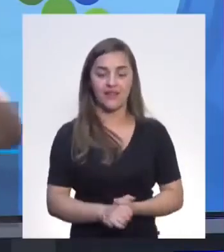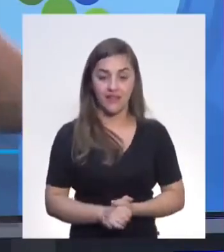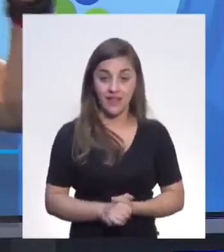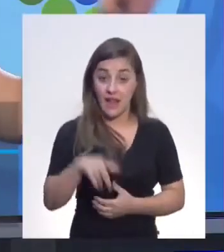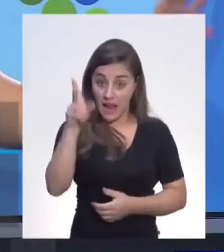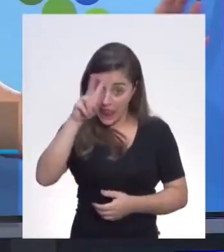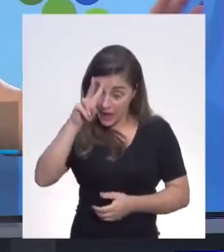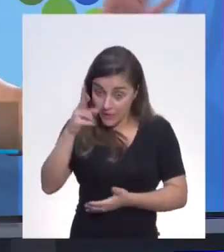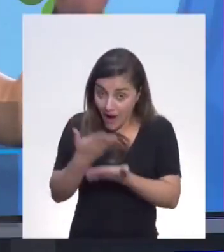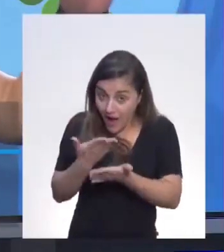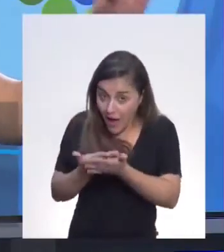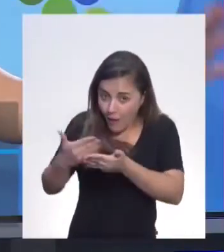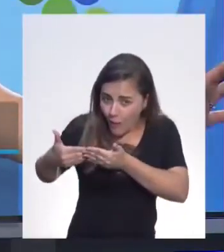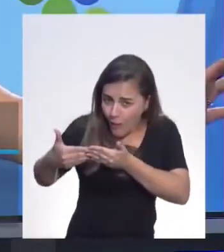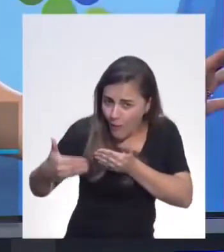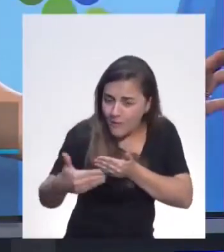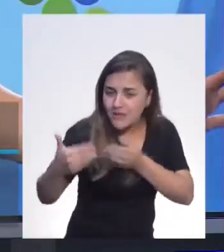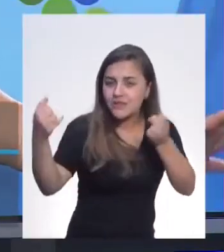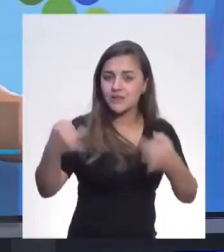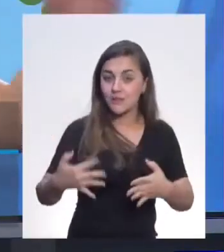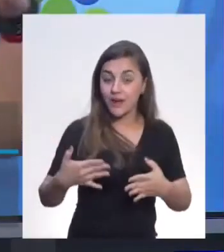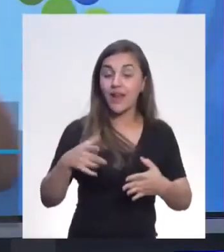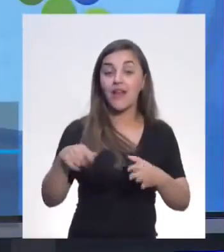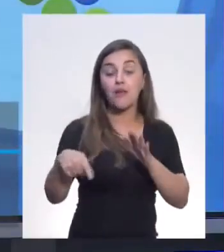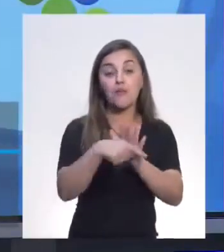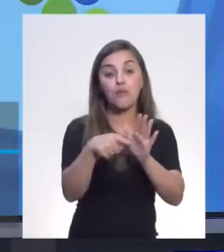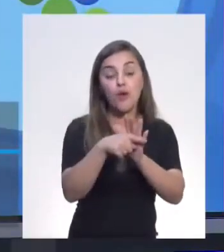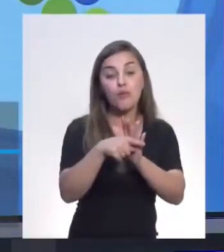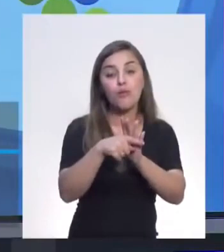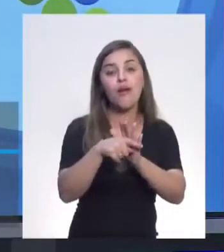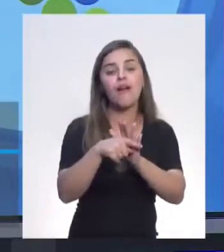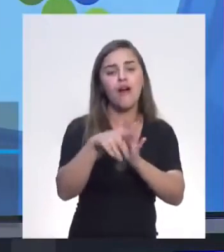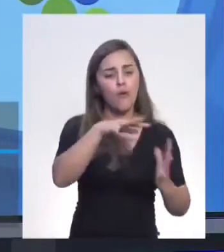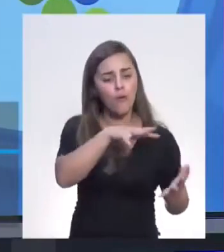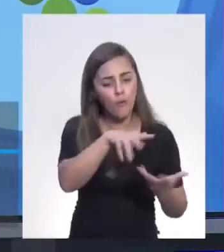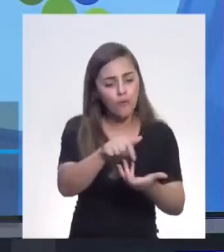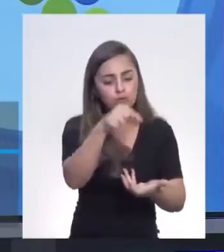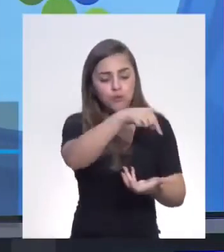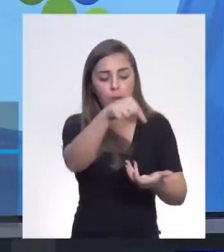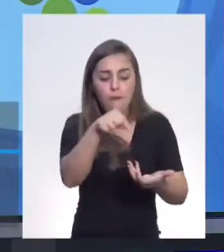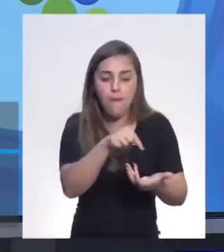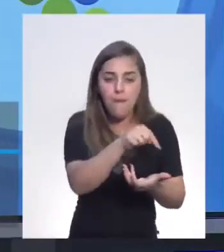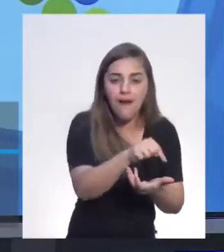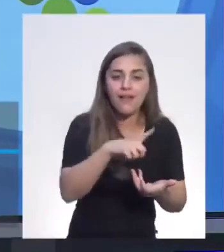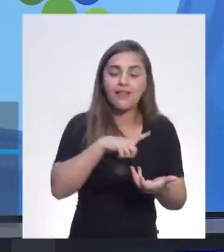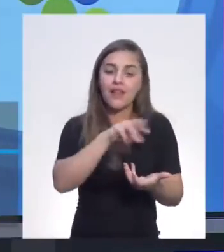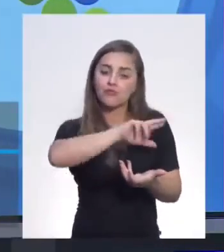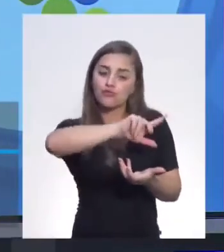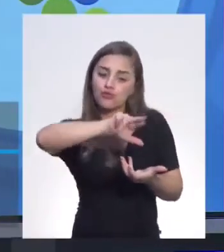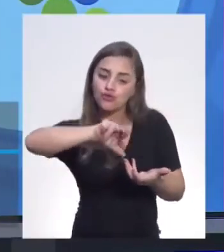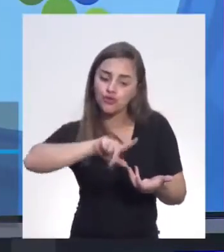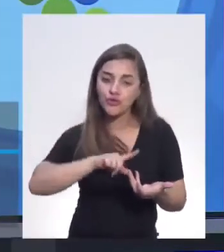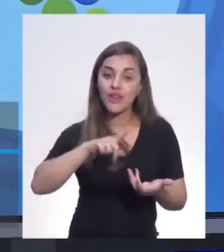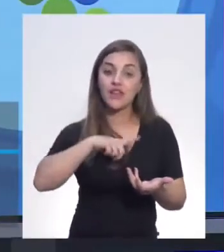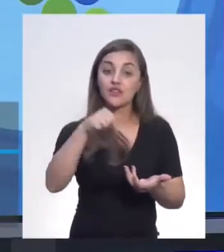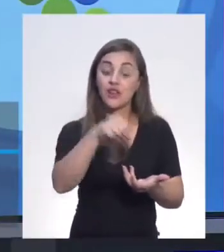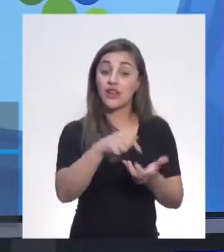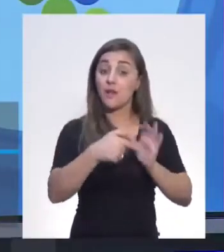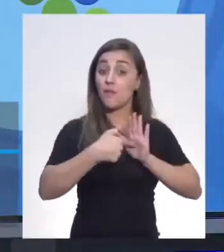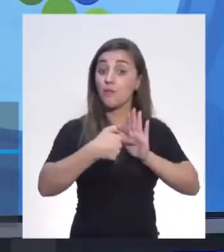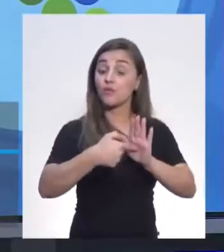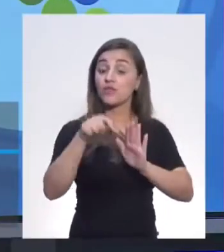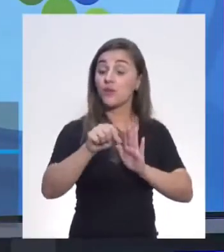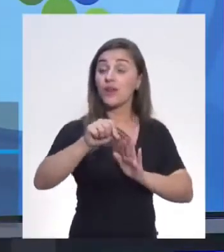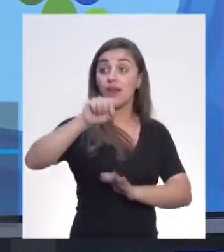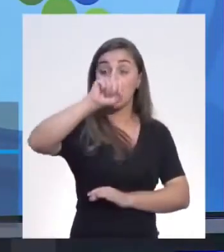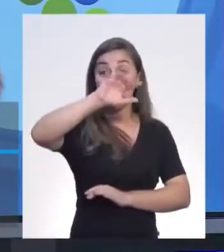aula? Cada lugar do mundo tem a sua especificidade. E que nessa aula o que a gente ia trazer para vocês é um panorama do Brasil. Tá? Porque se a